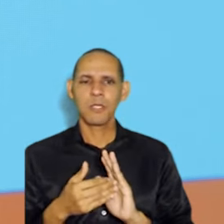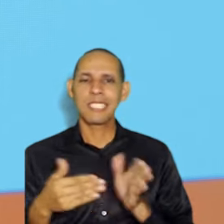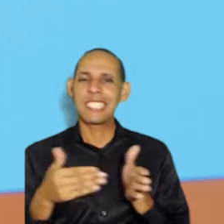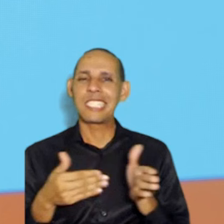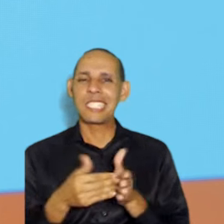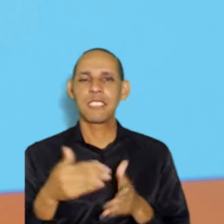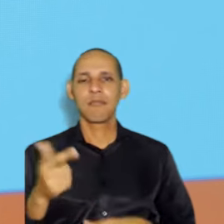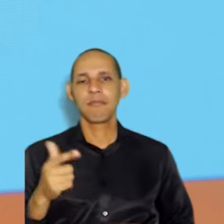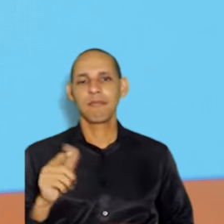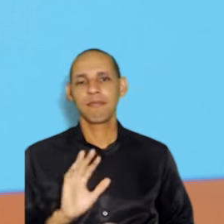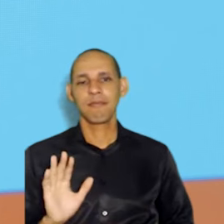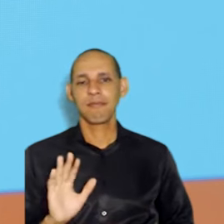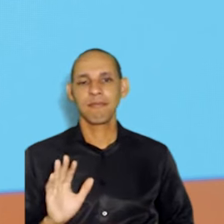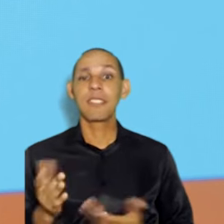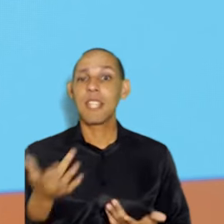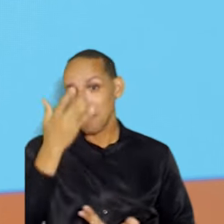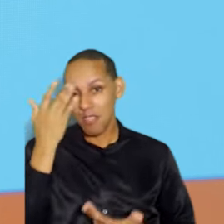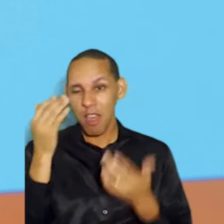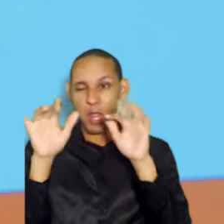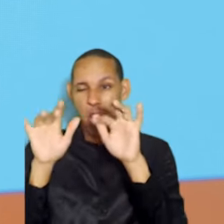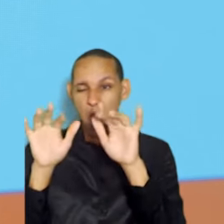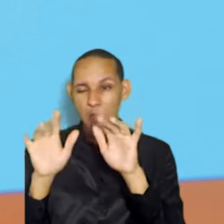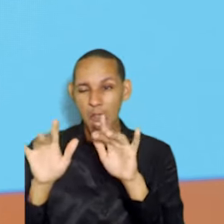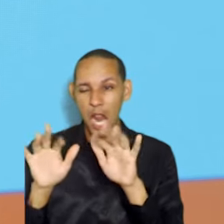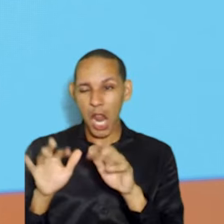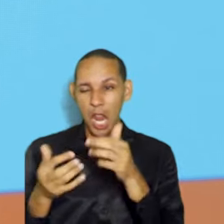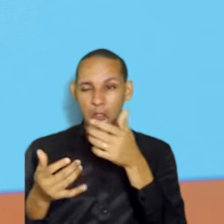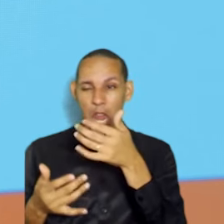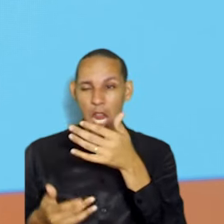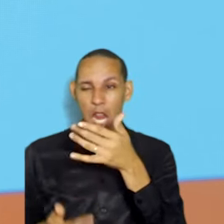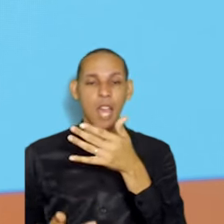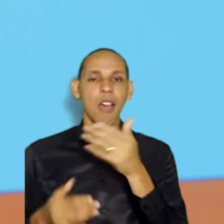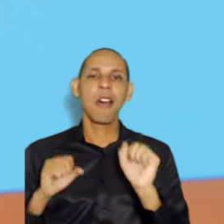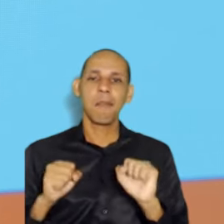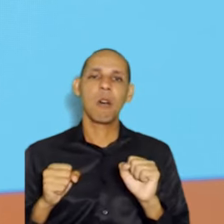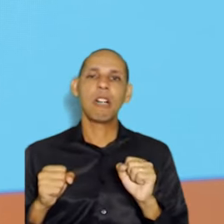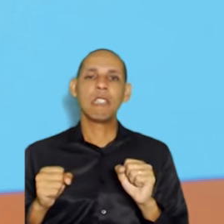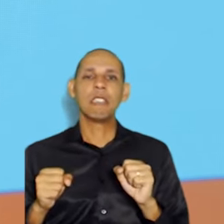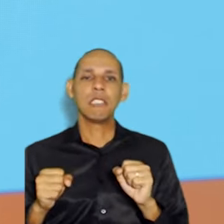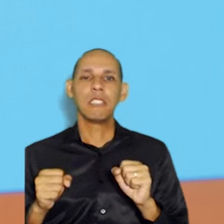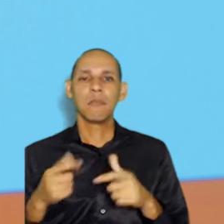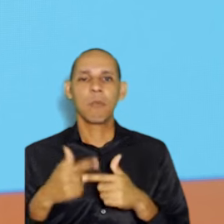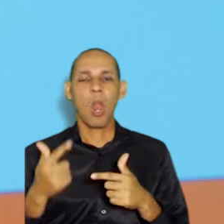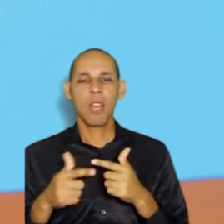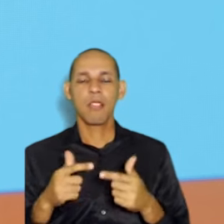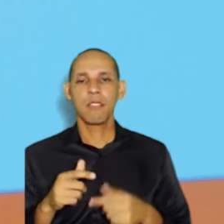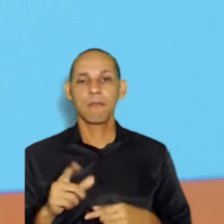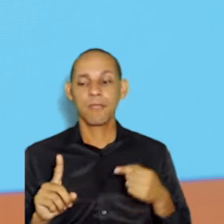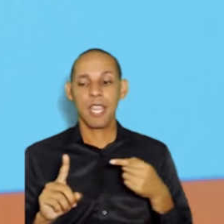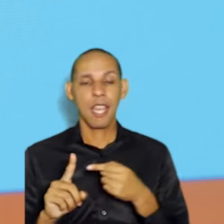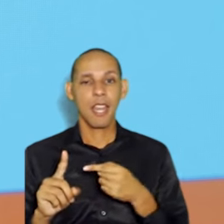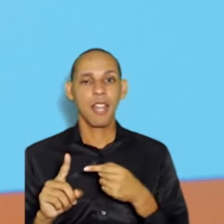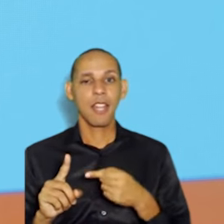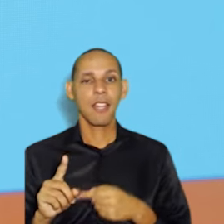essas travas vamos dizer assim então a pessoa acaba digitando muita coisa E aí pode extrapolar paraa Receita Federal